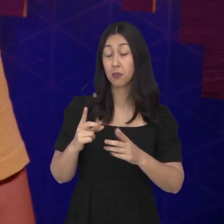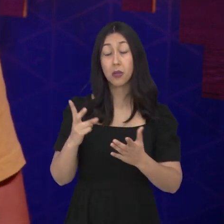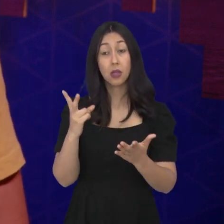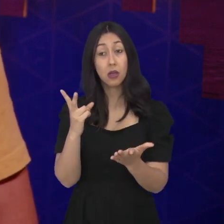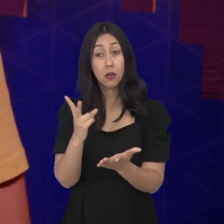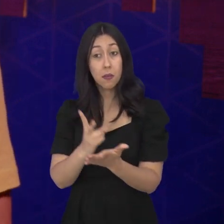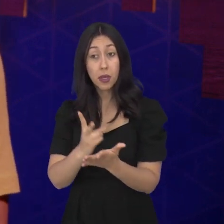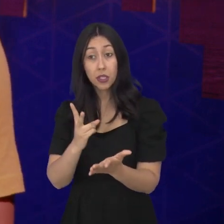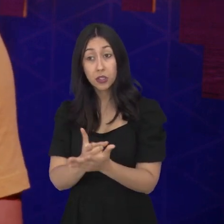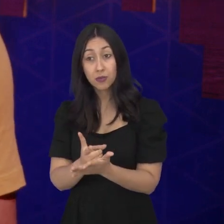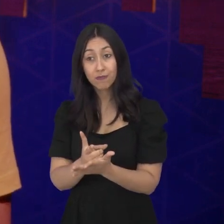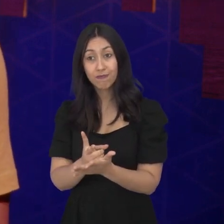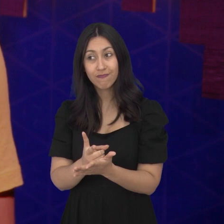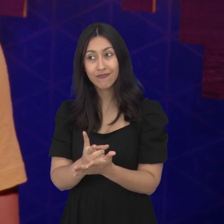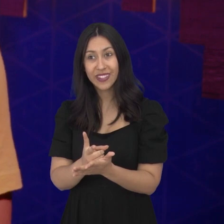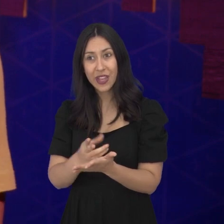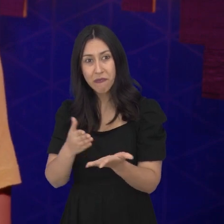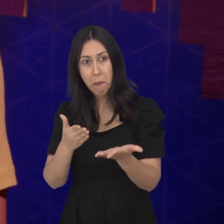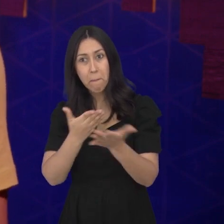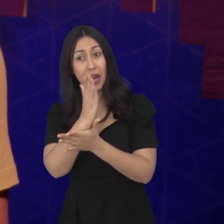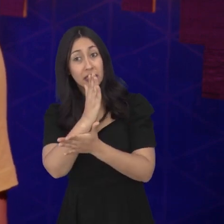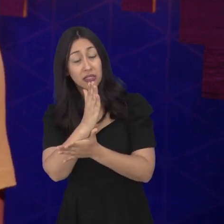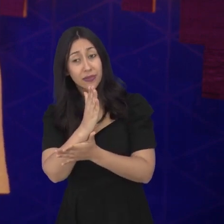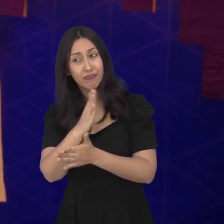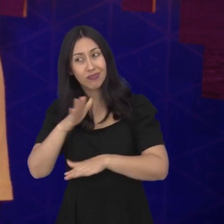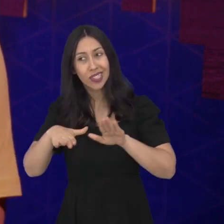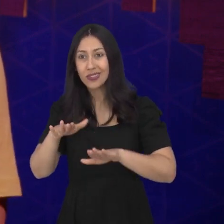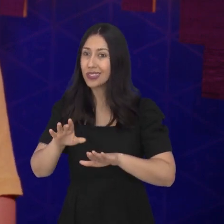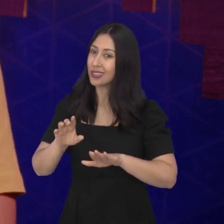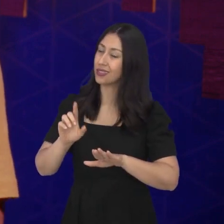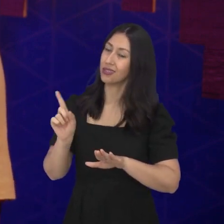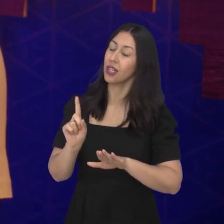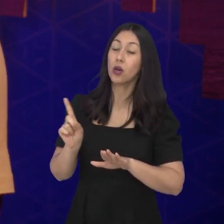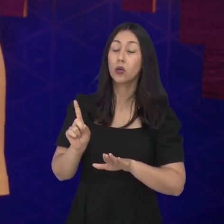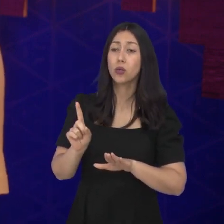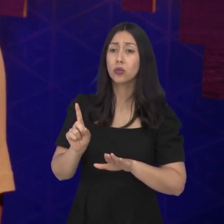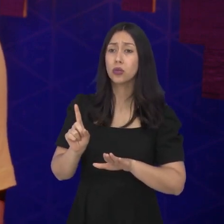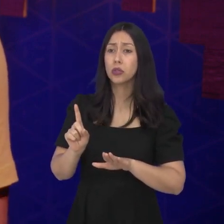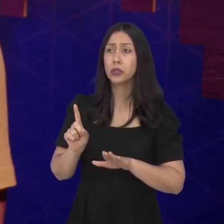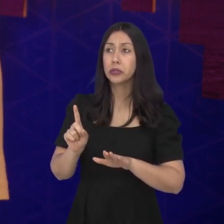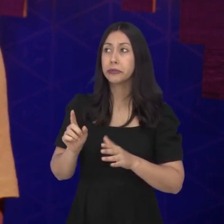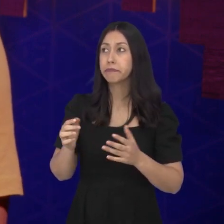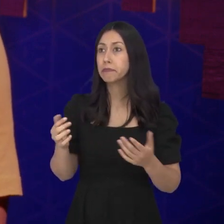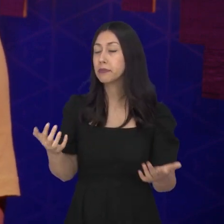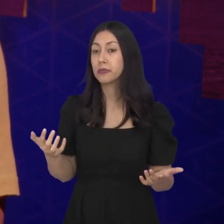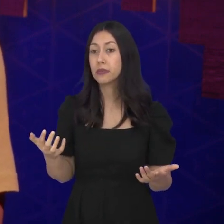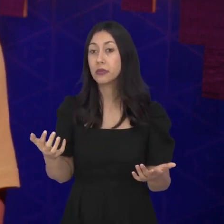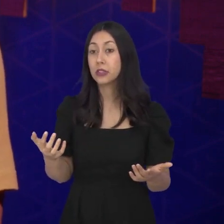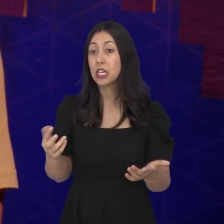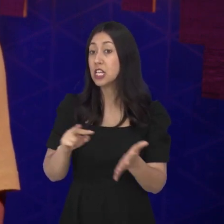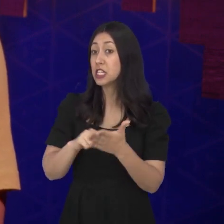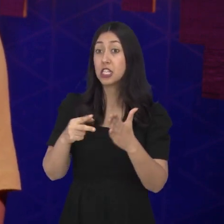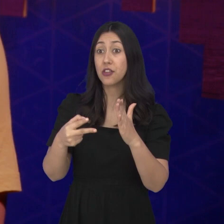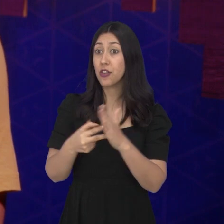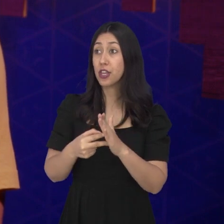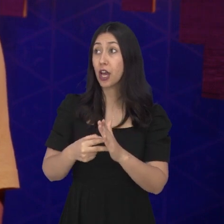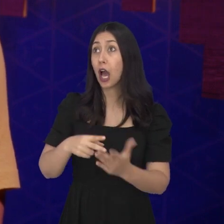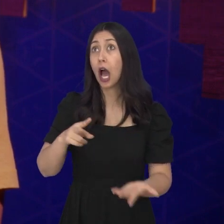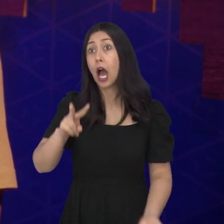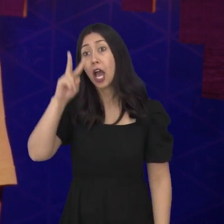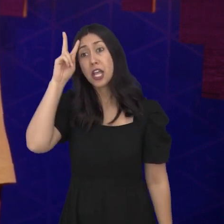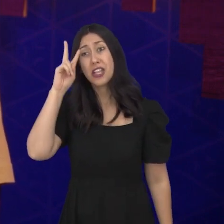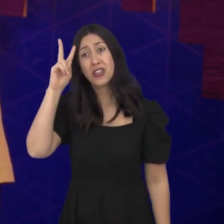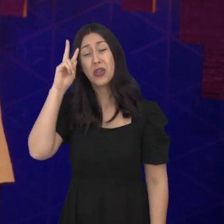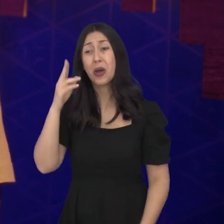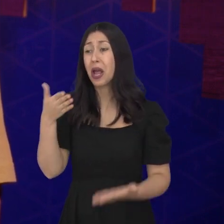Porém, mesmo que você passe ou não passe no vestibular, não significa necessariamente que a sua